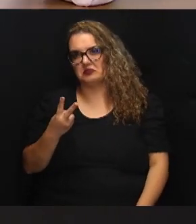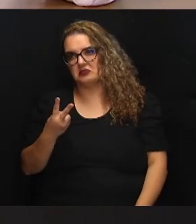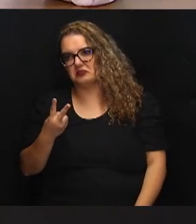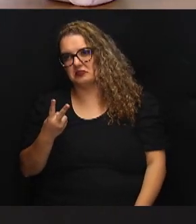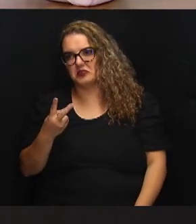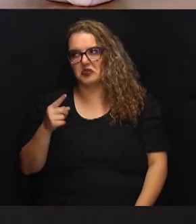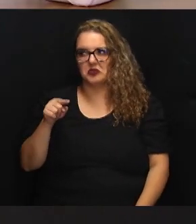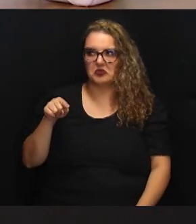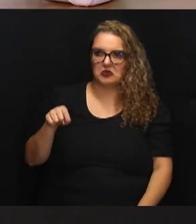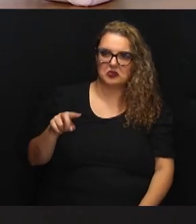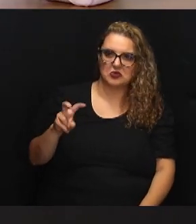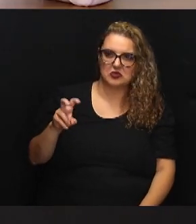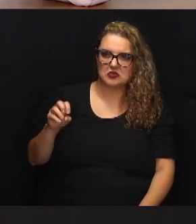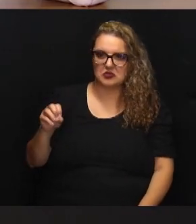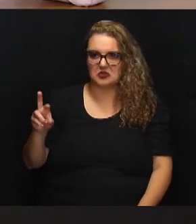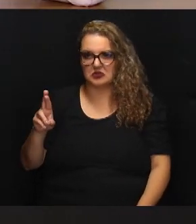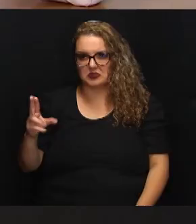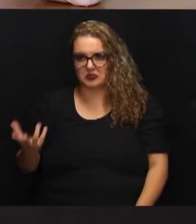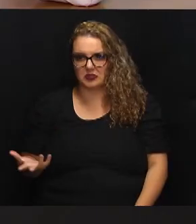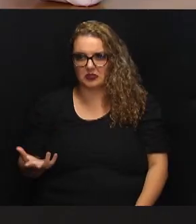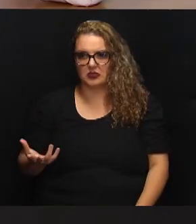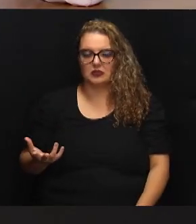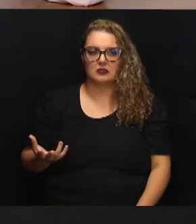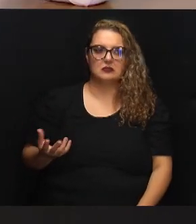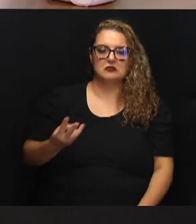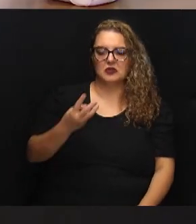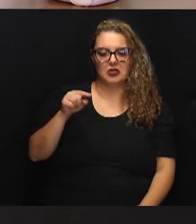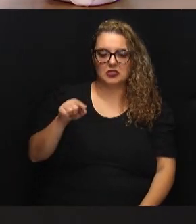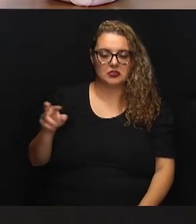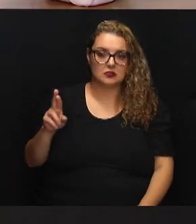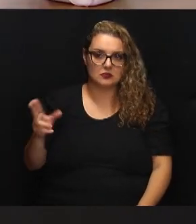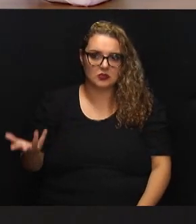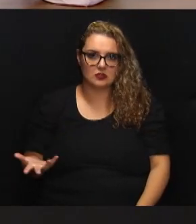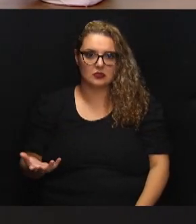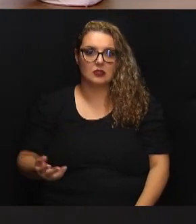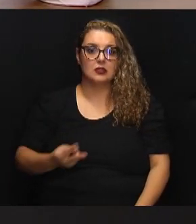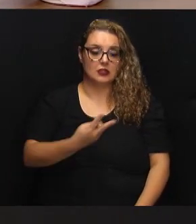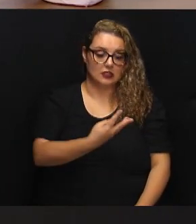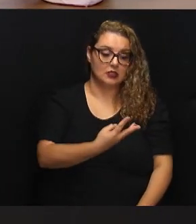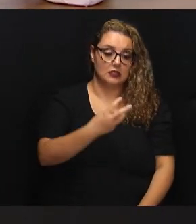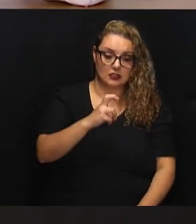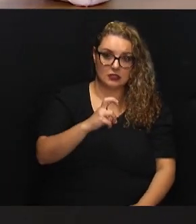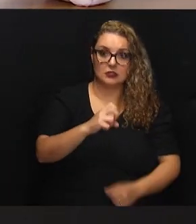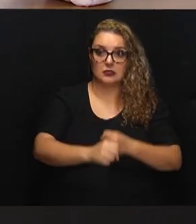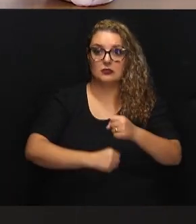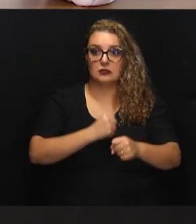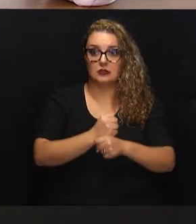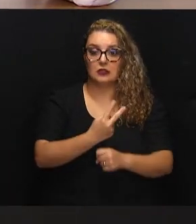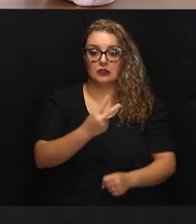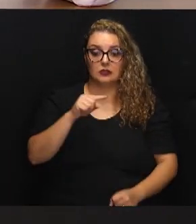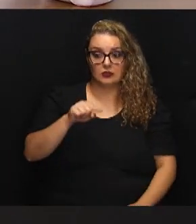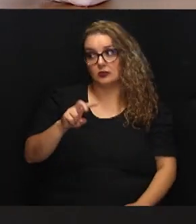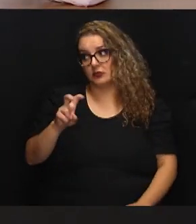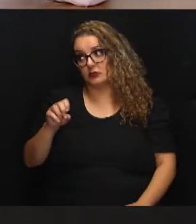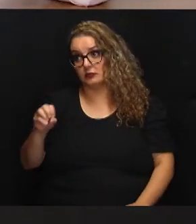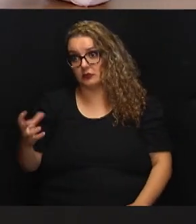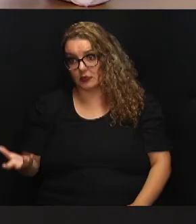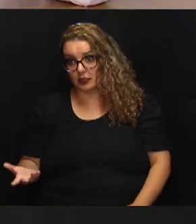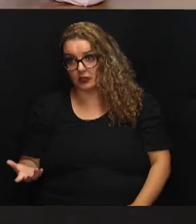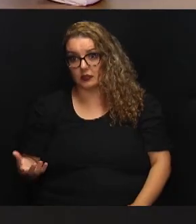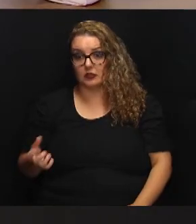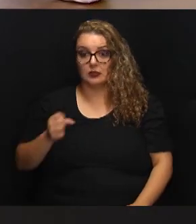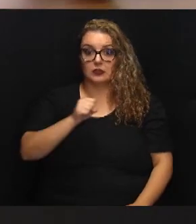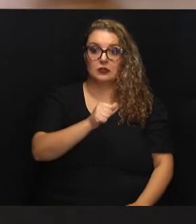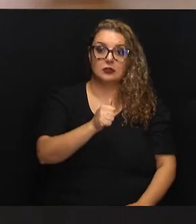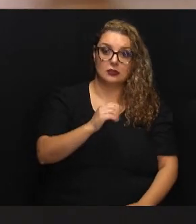pagando esses 2,5 e daqui a 35 anos você vai estar pagando esses 2,5. Na tabela SAC, que é o sistema de